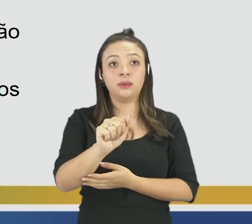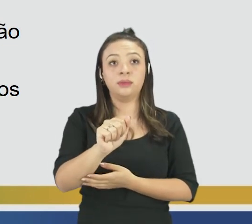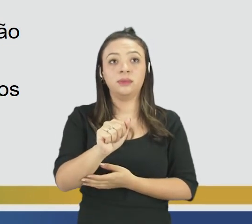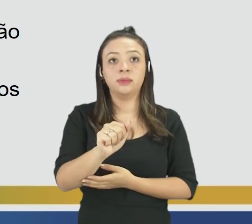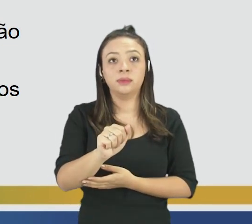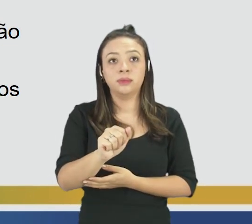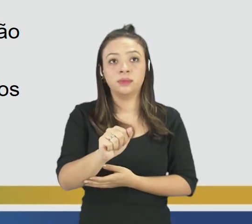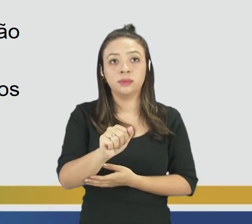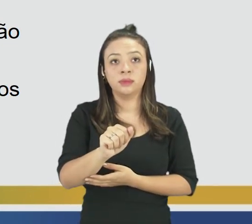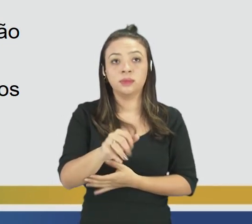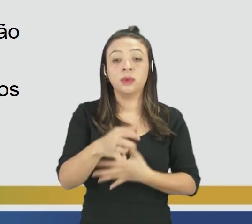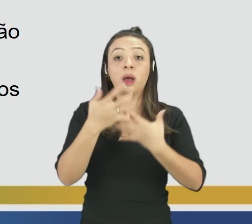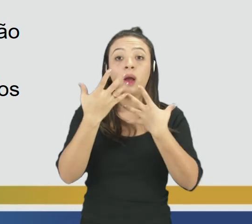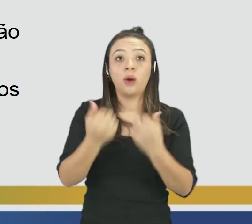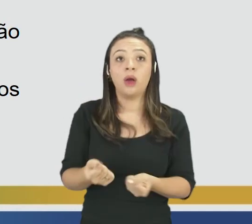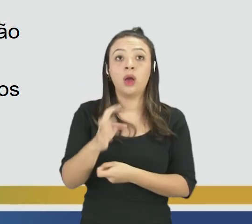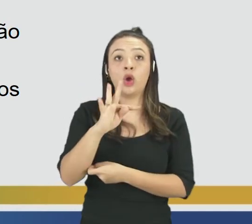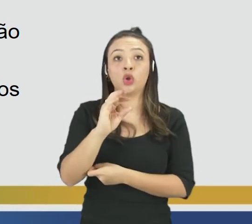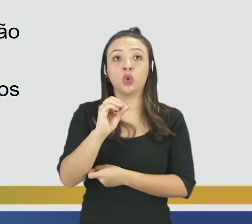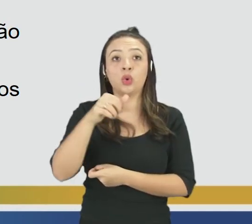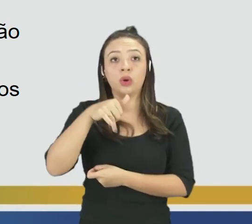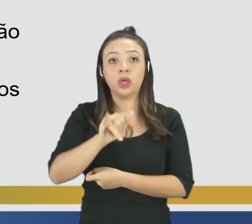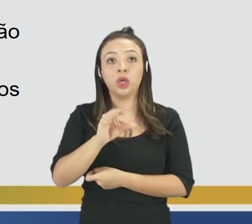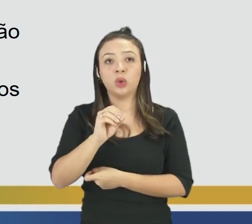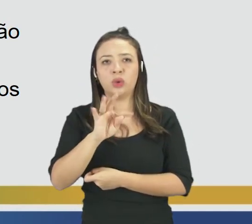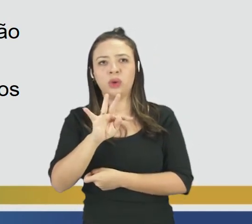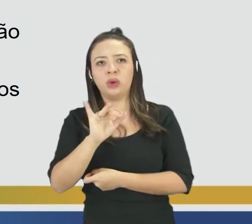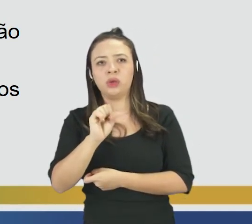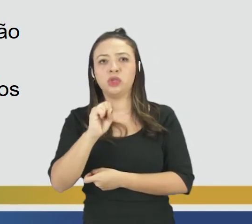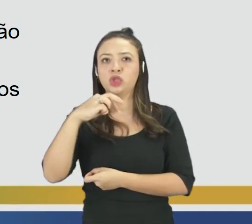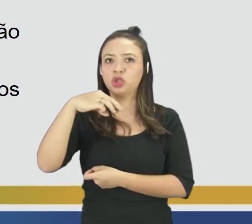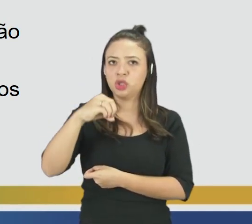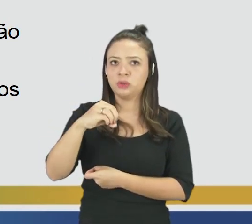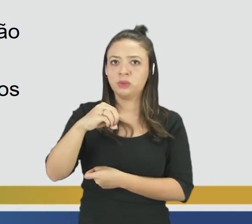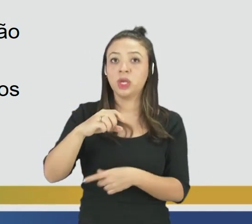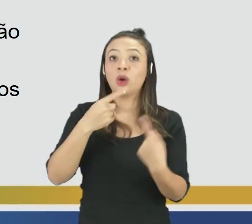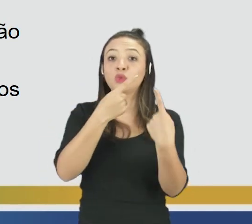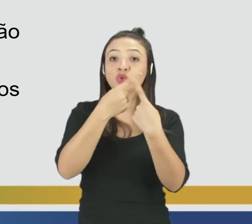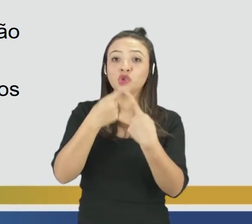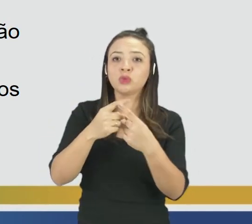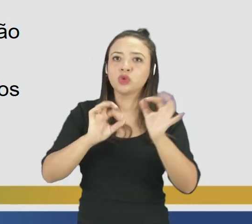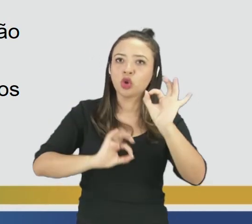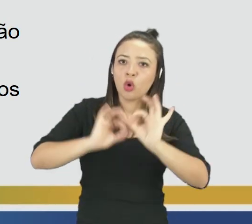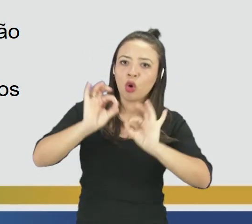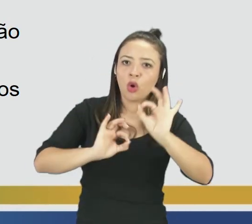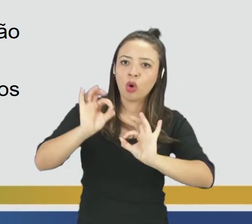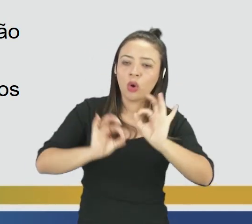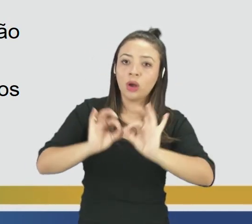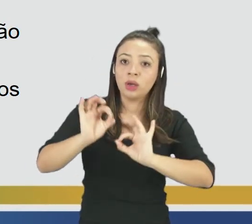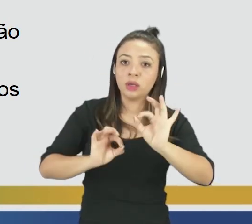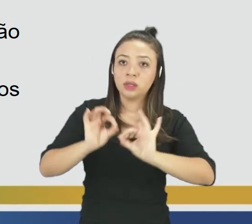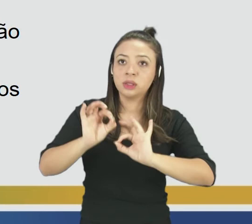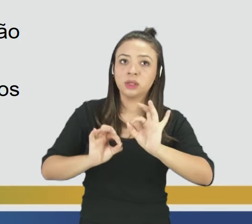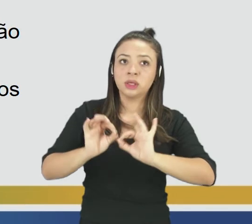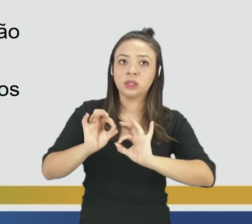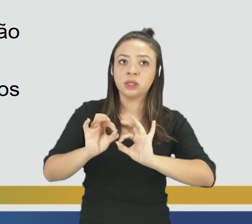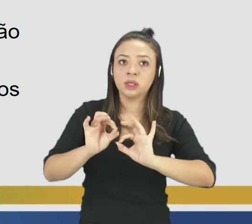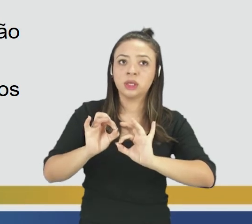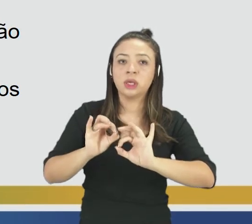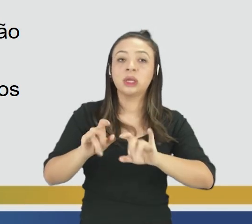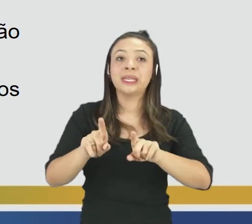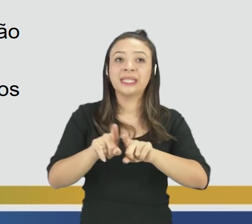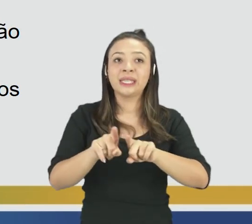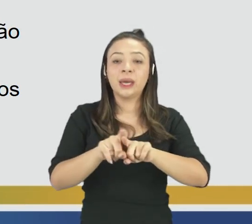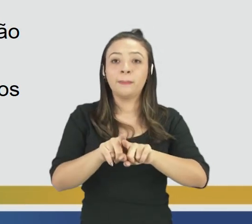a adoção do toyotismo como modelo para a reorganização da produção a